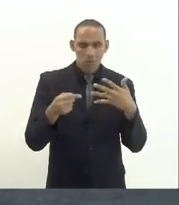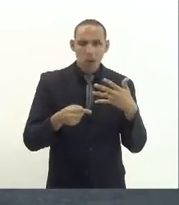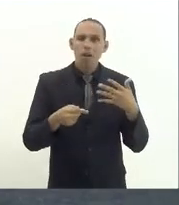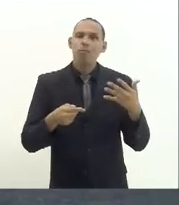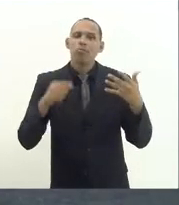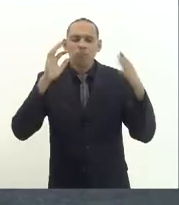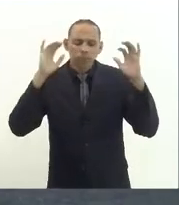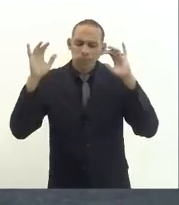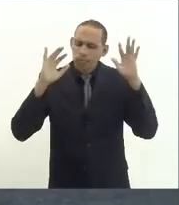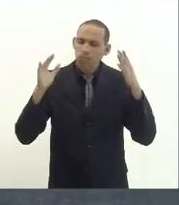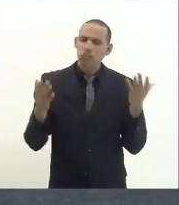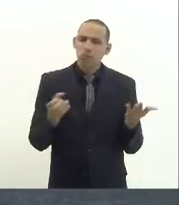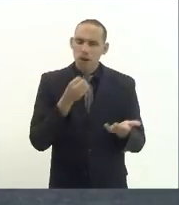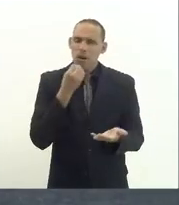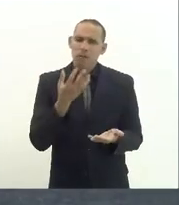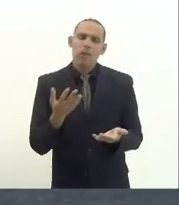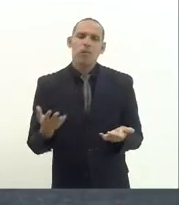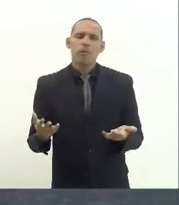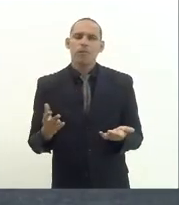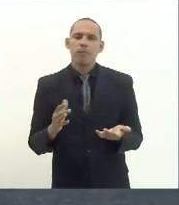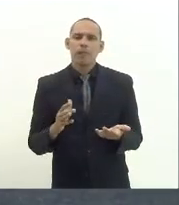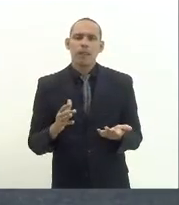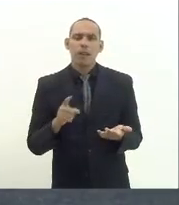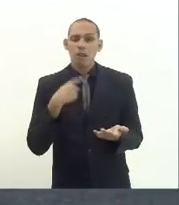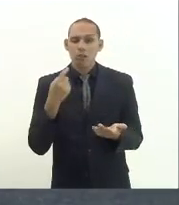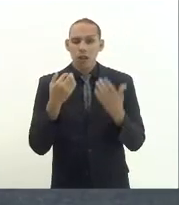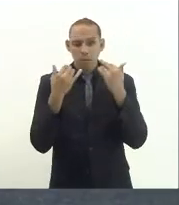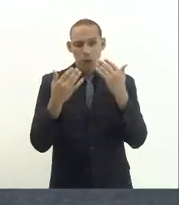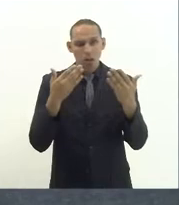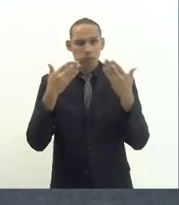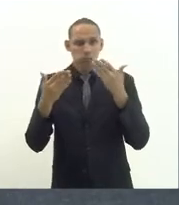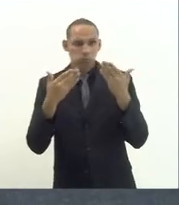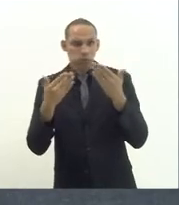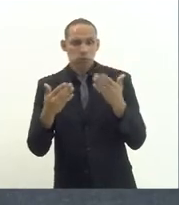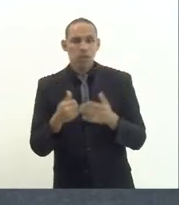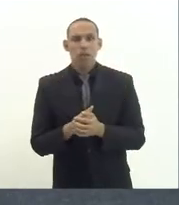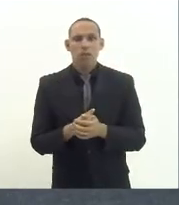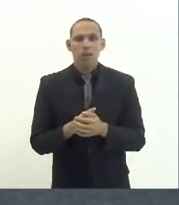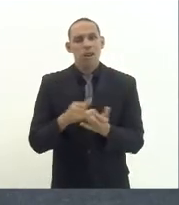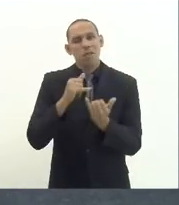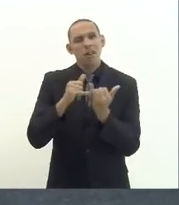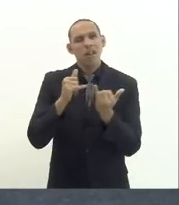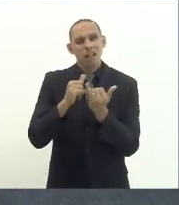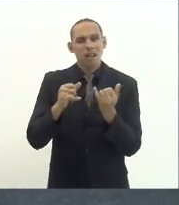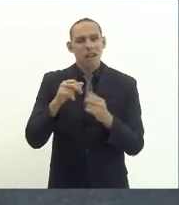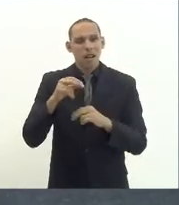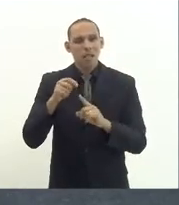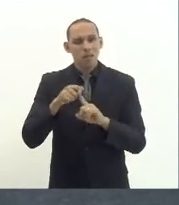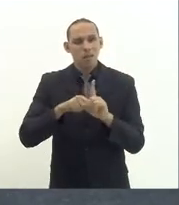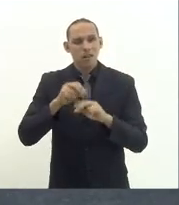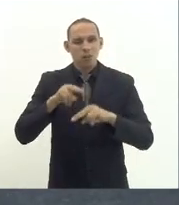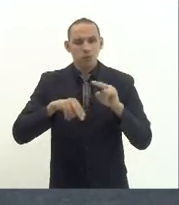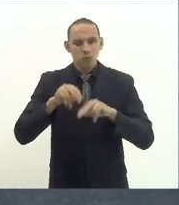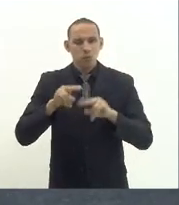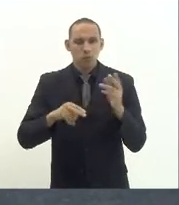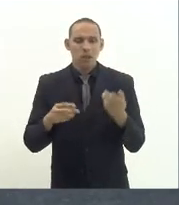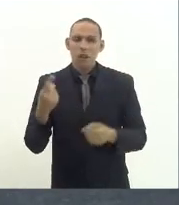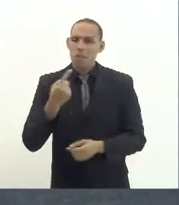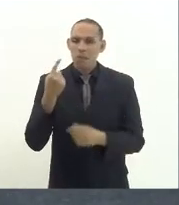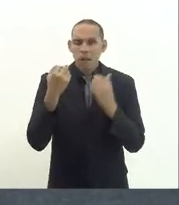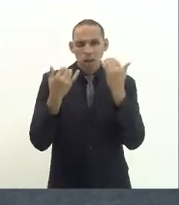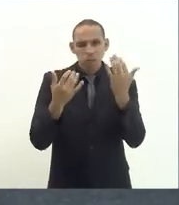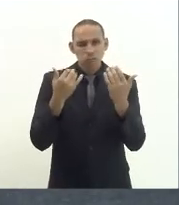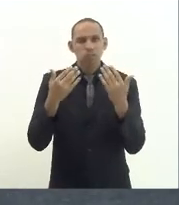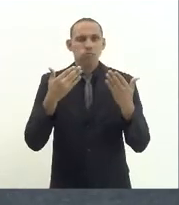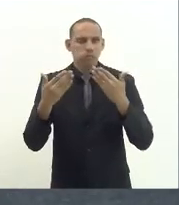acho que é ponderado acho que essa indicação apoderada a gente faz uma audiência em meados de Junho aproximadamente uma primeira audiência